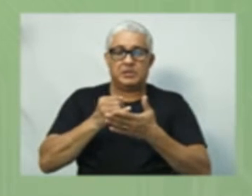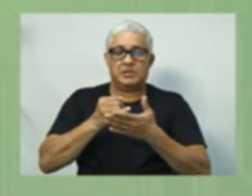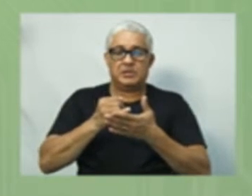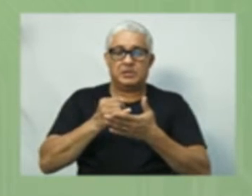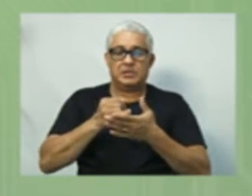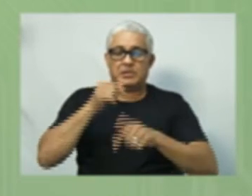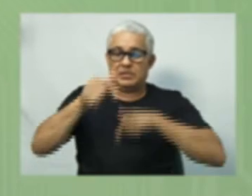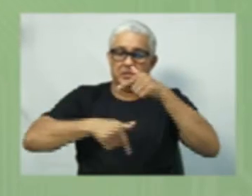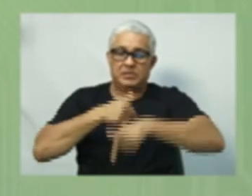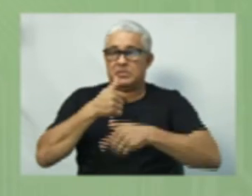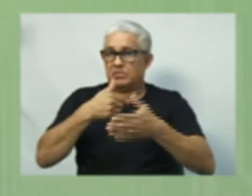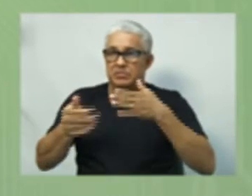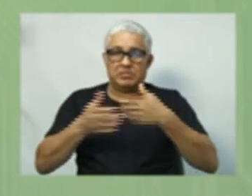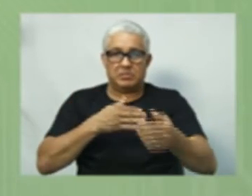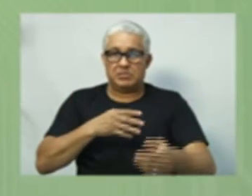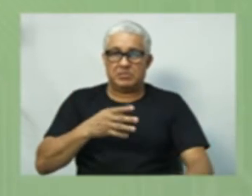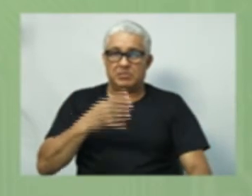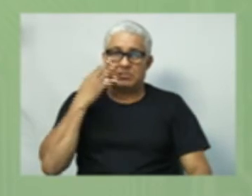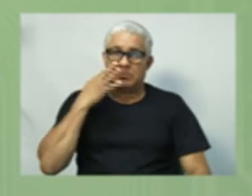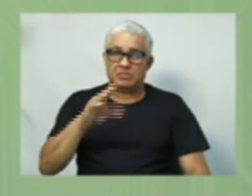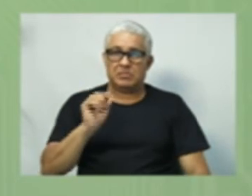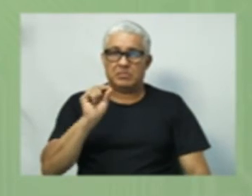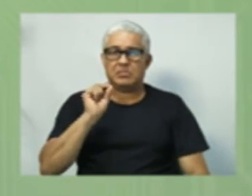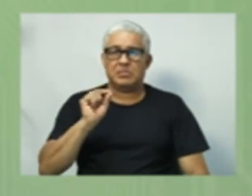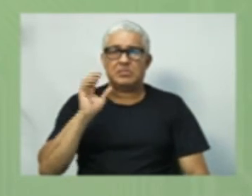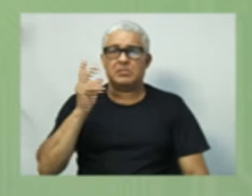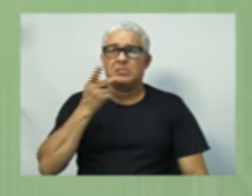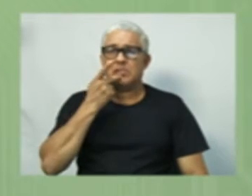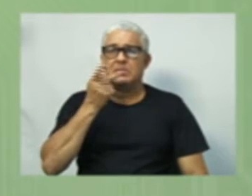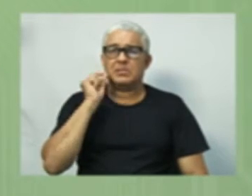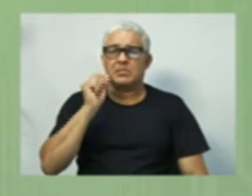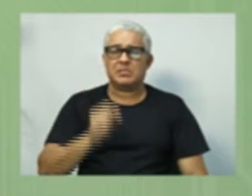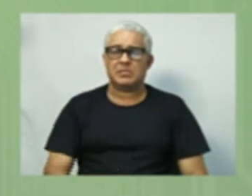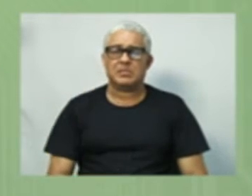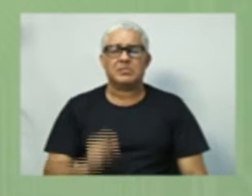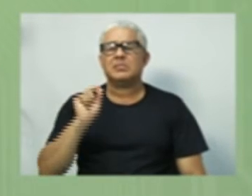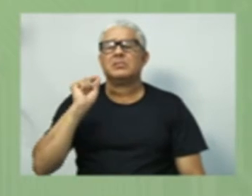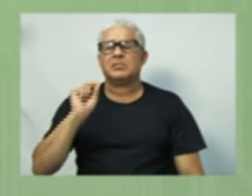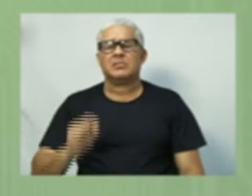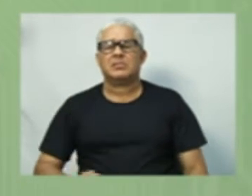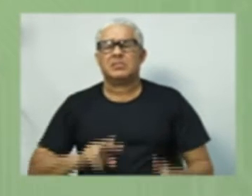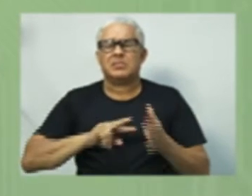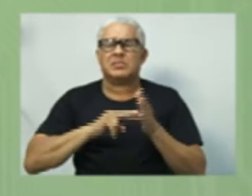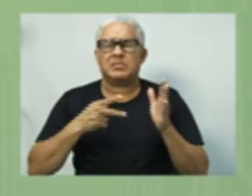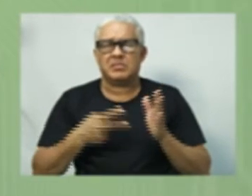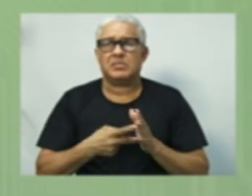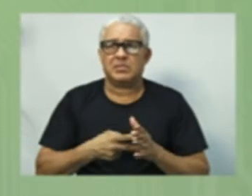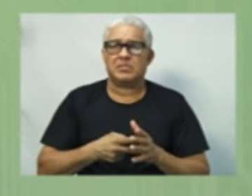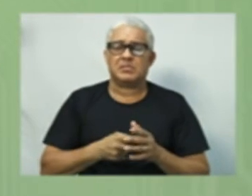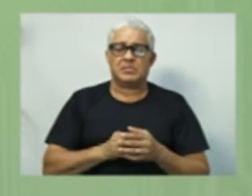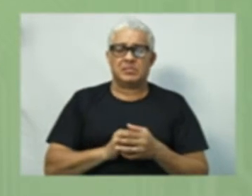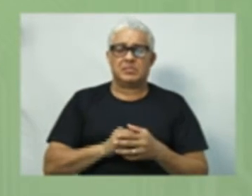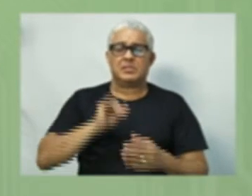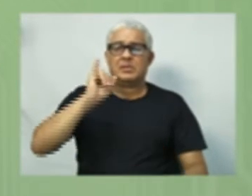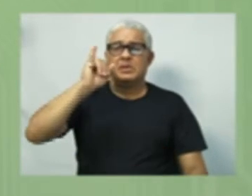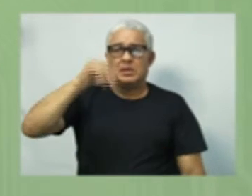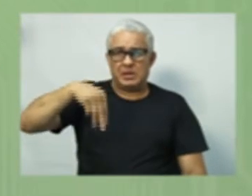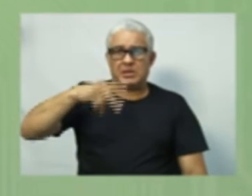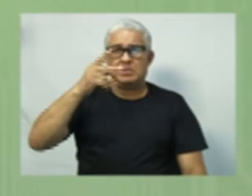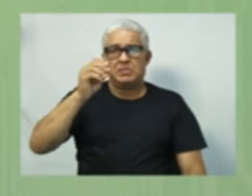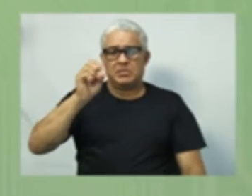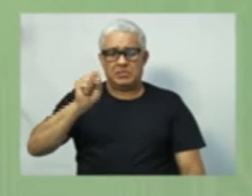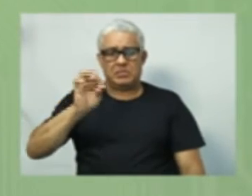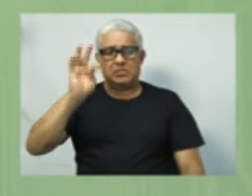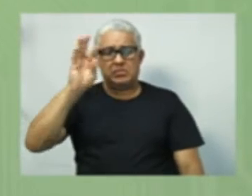imposto sobre o serviço de qualquer natureza. O que eu estou falando aqui? O que ele quis dizer aqui? O imposto é o preço do